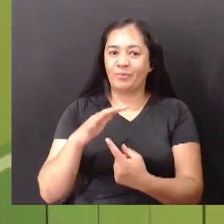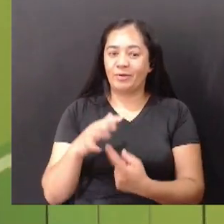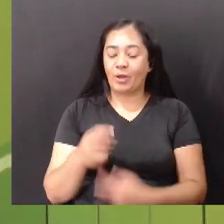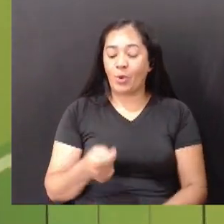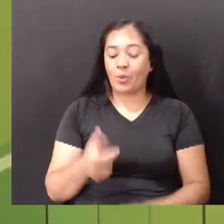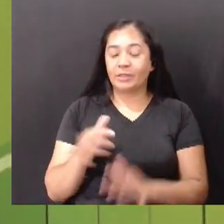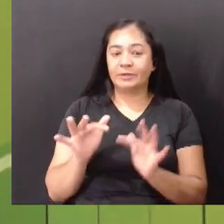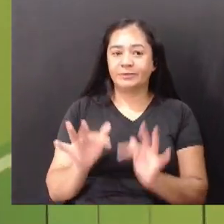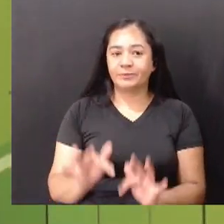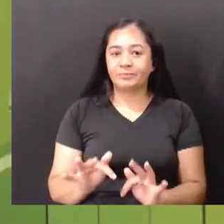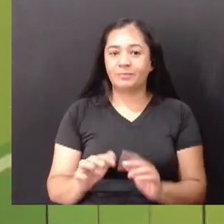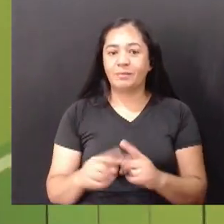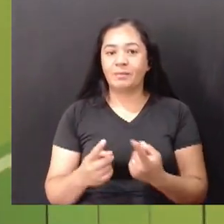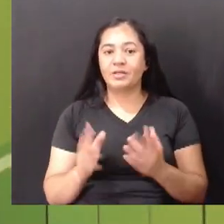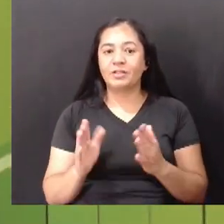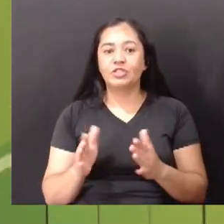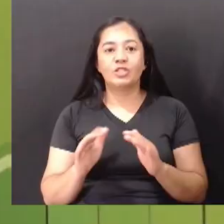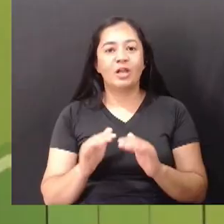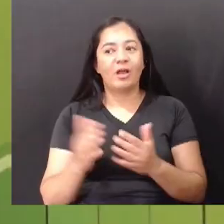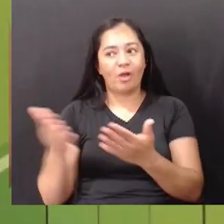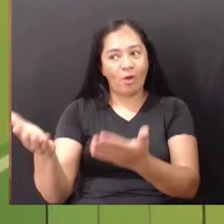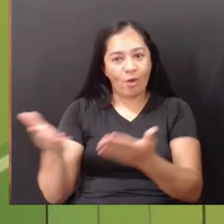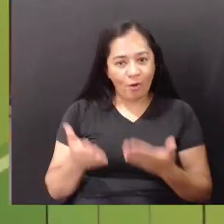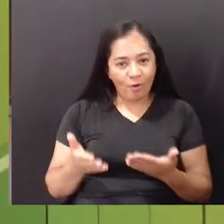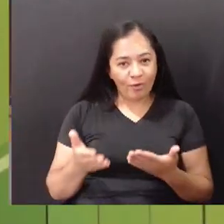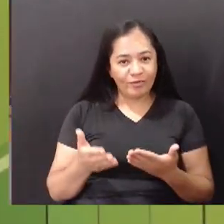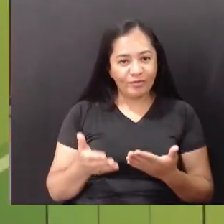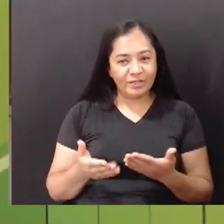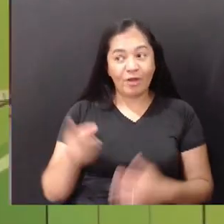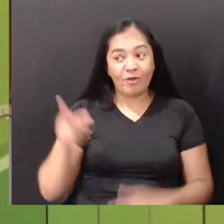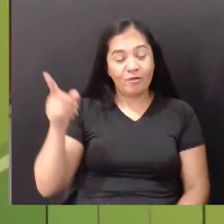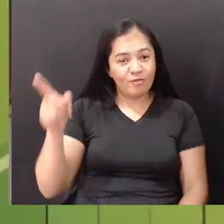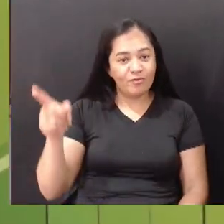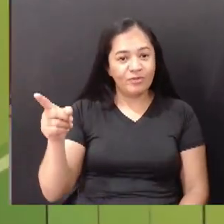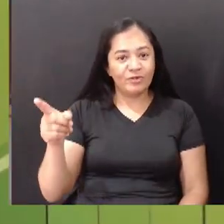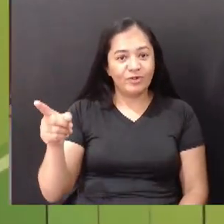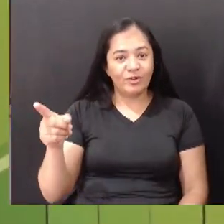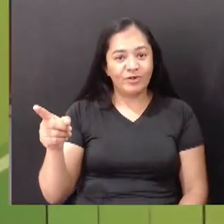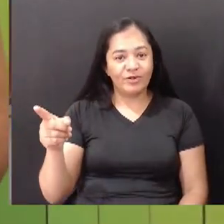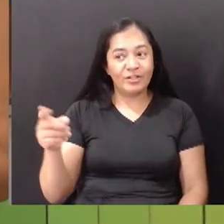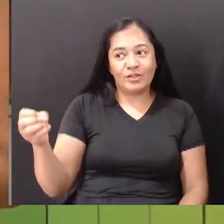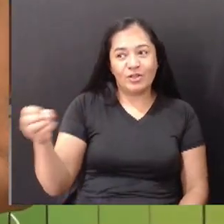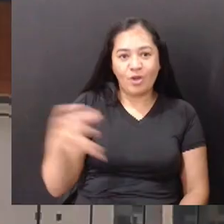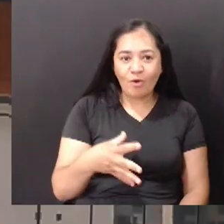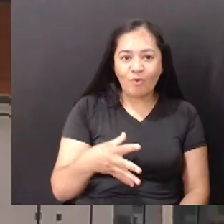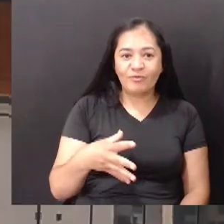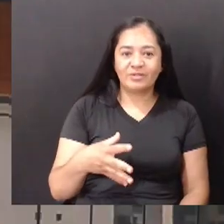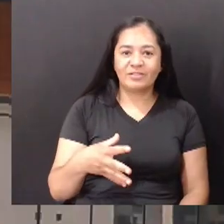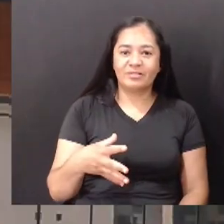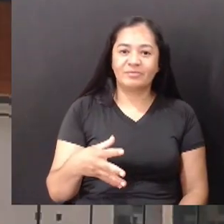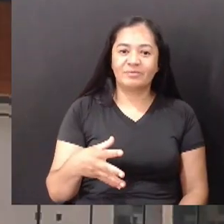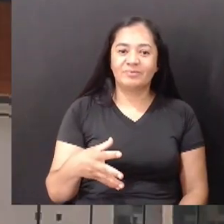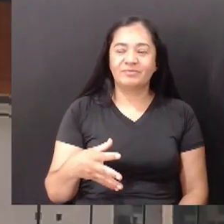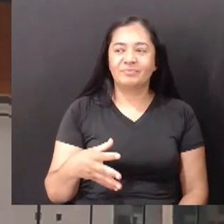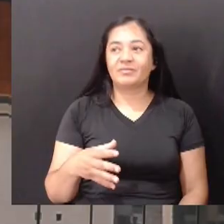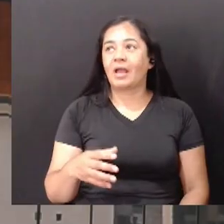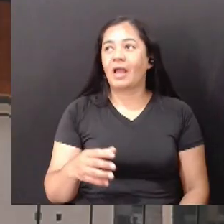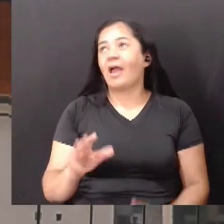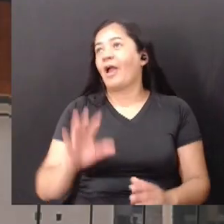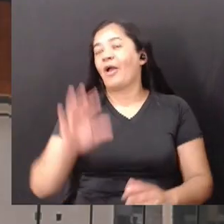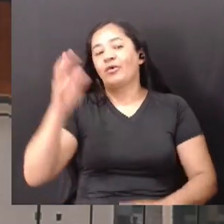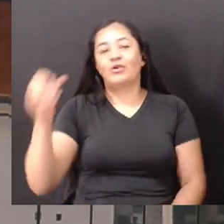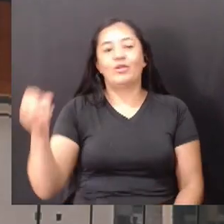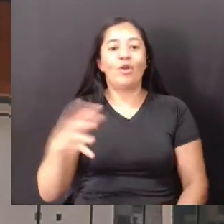Giro Ambiental aqui está acabando, mas já fica o convite. Quando você tiver novidade,